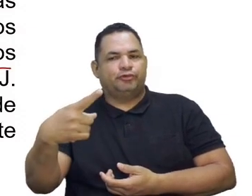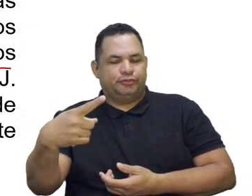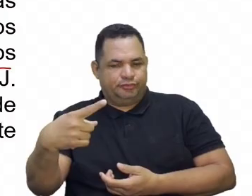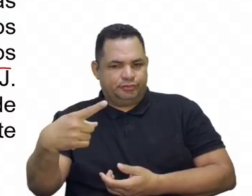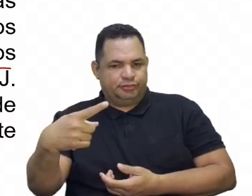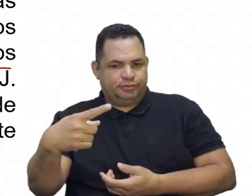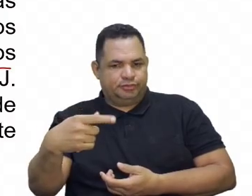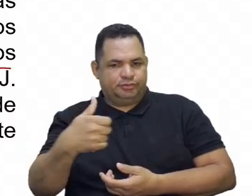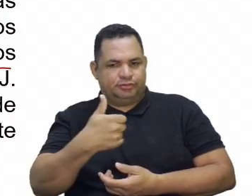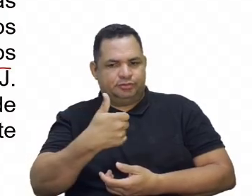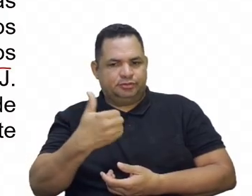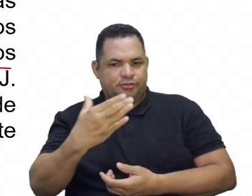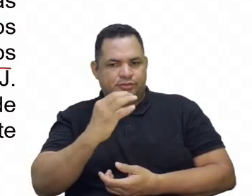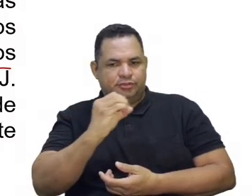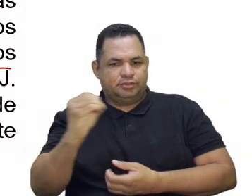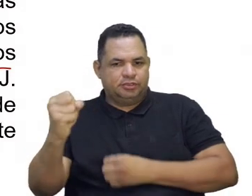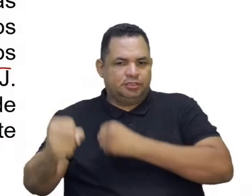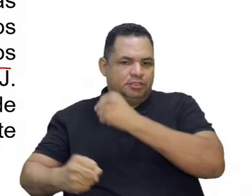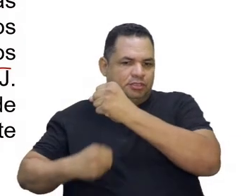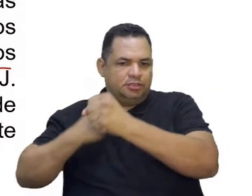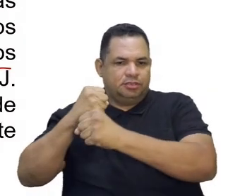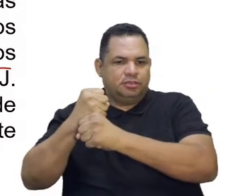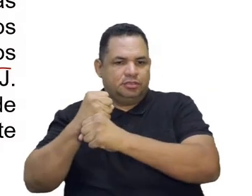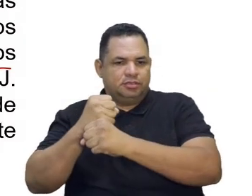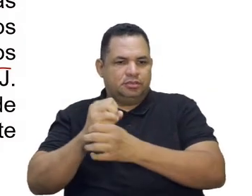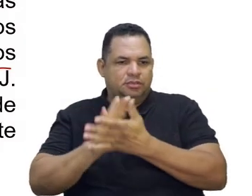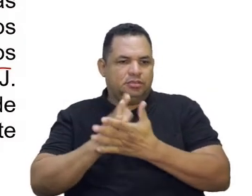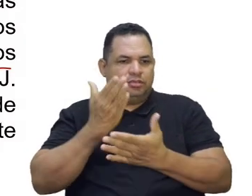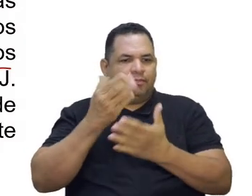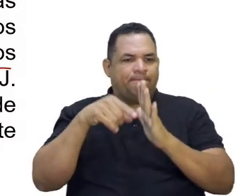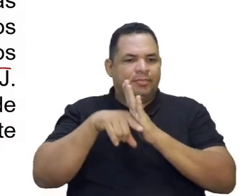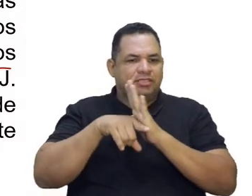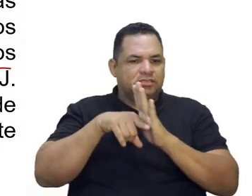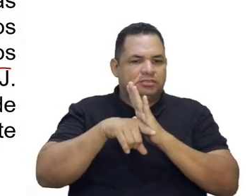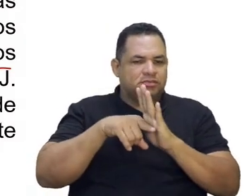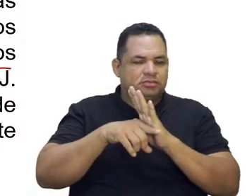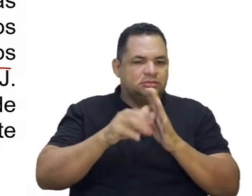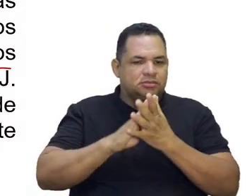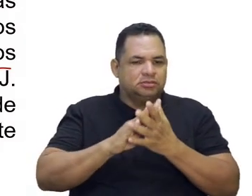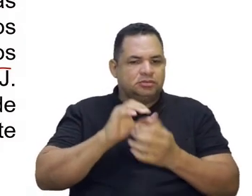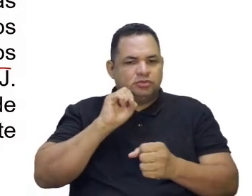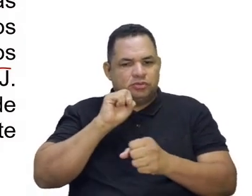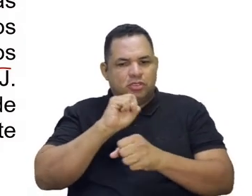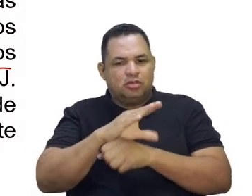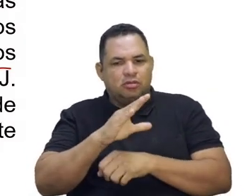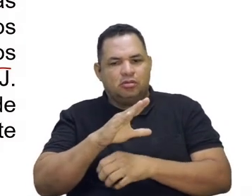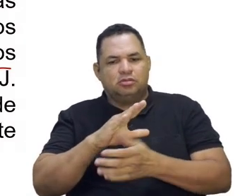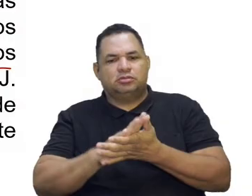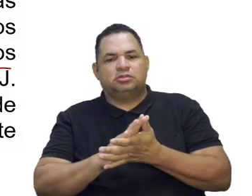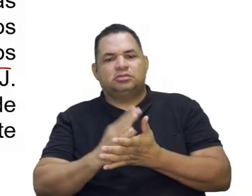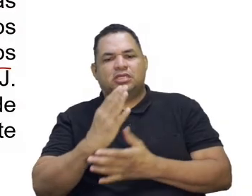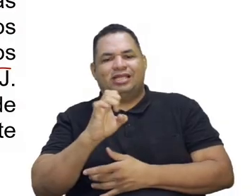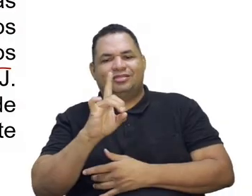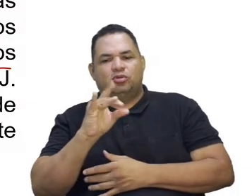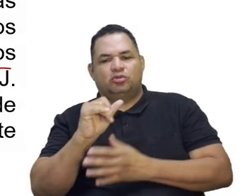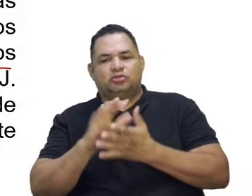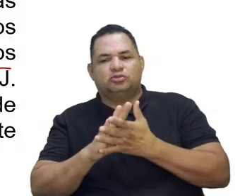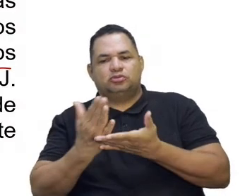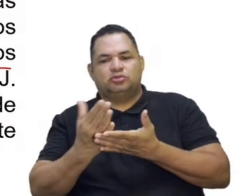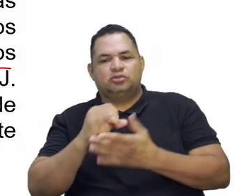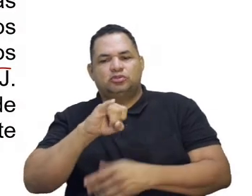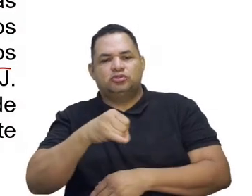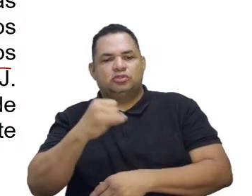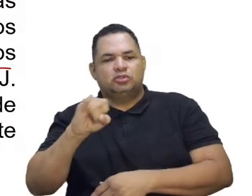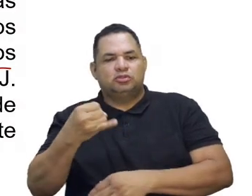depois, estudos com raios catódicos levaram J.J. Thomson à